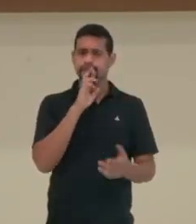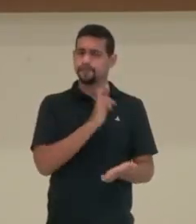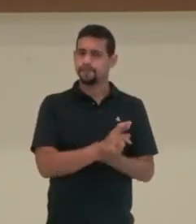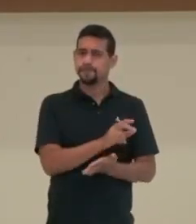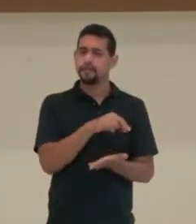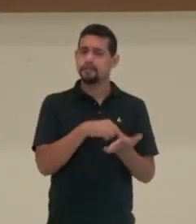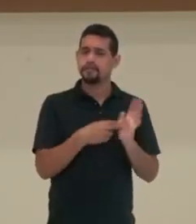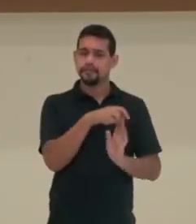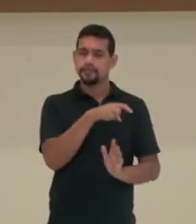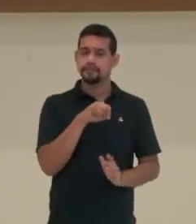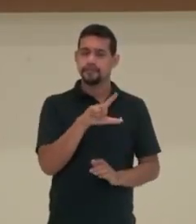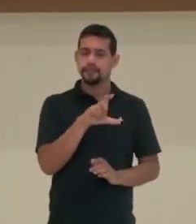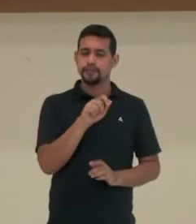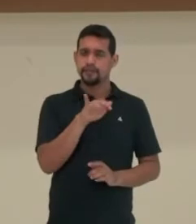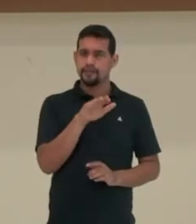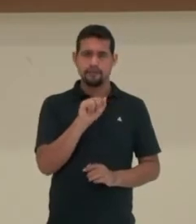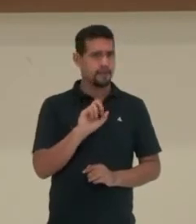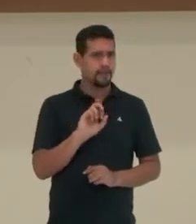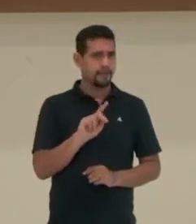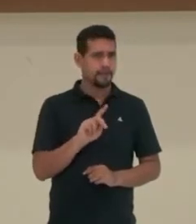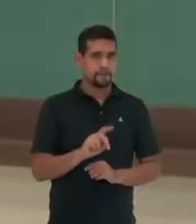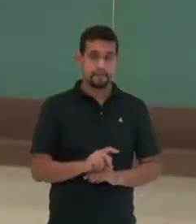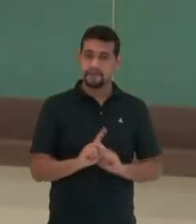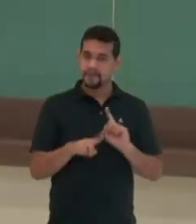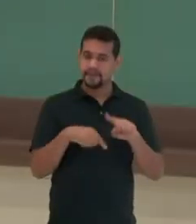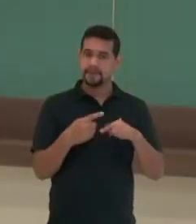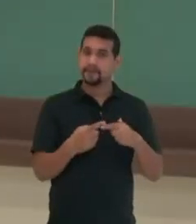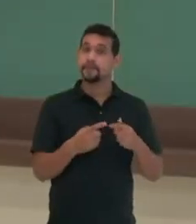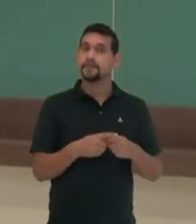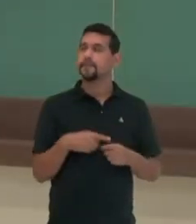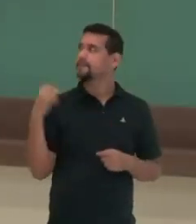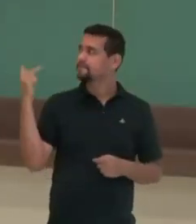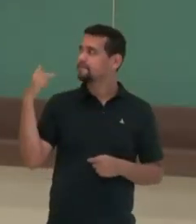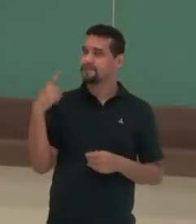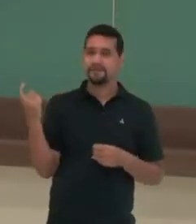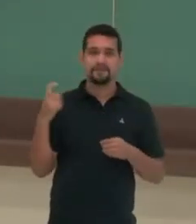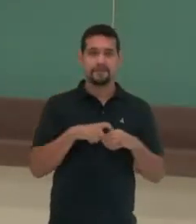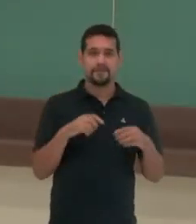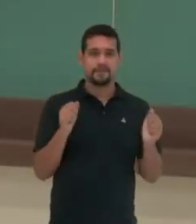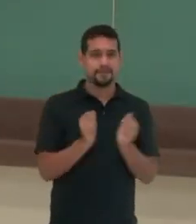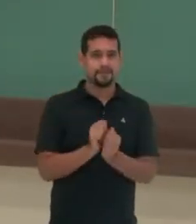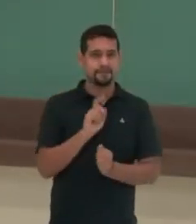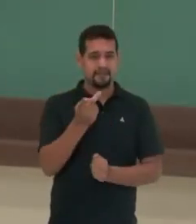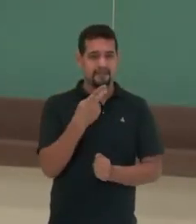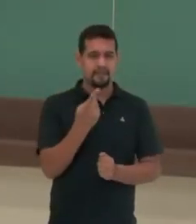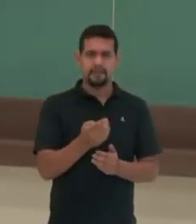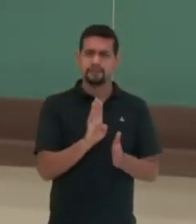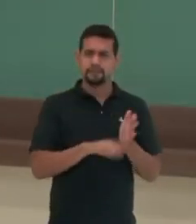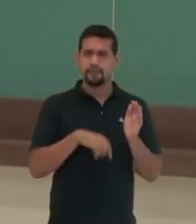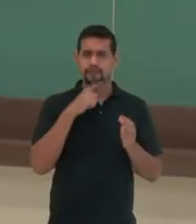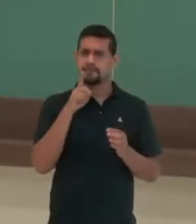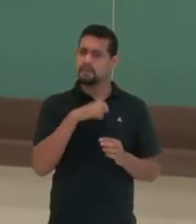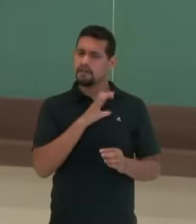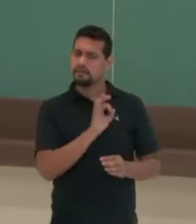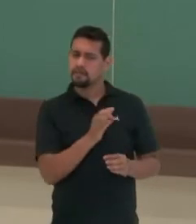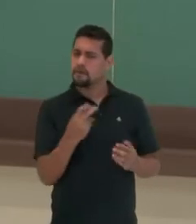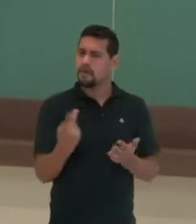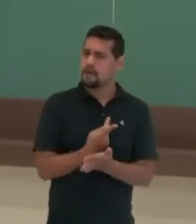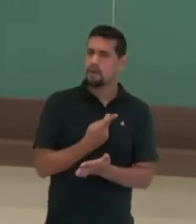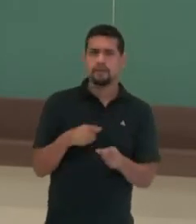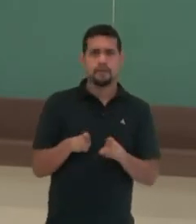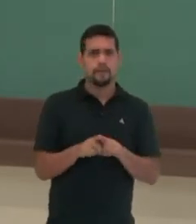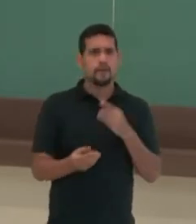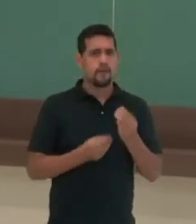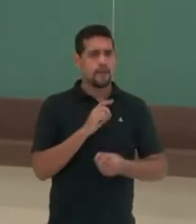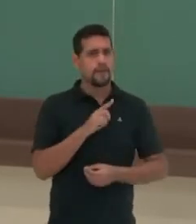aí o que é xilogravura, tá bom? Daqui a pouquinho, eu e o Kelvin voltamos e a gente tira a dúvida aí se vocês acertaram ou não, como é